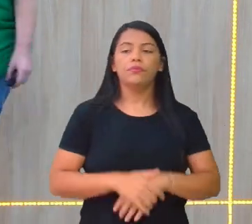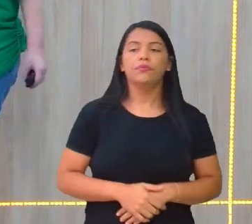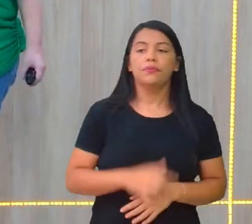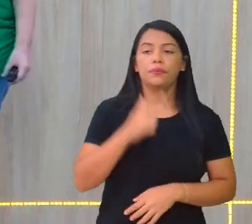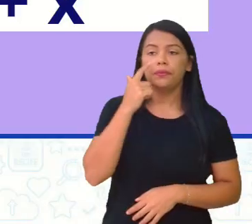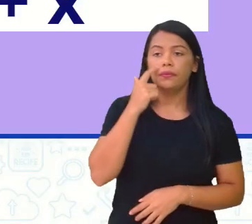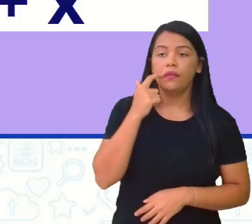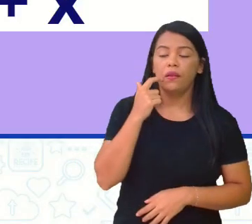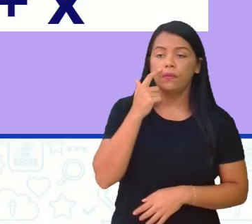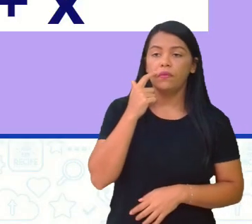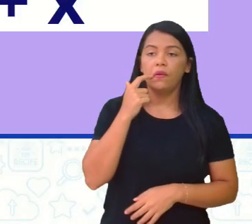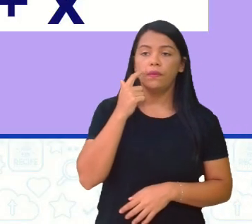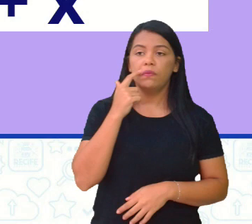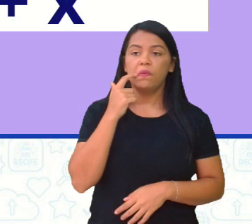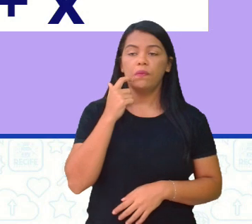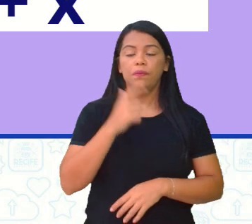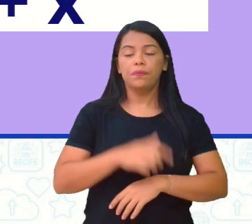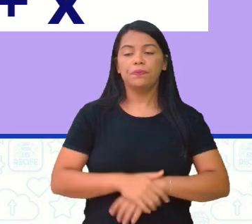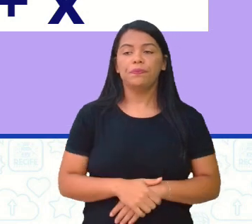Olha só.